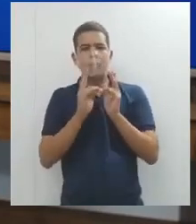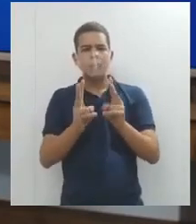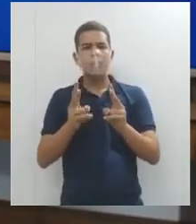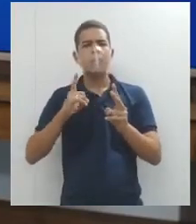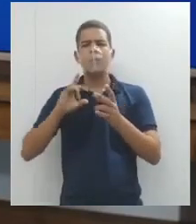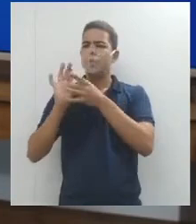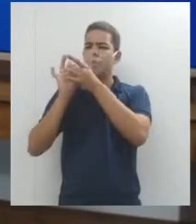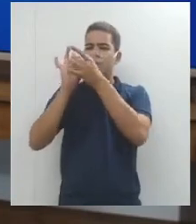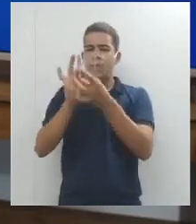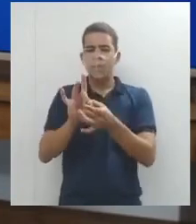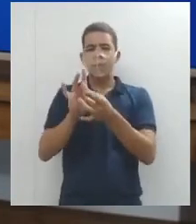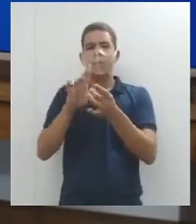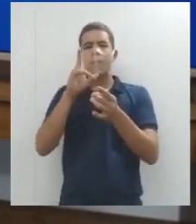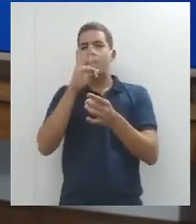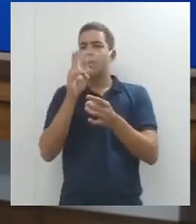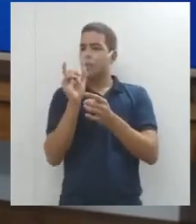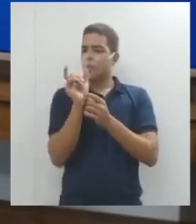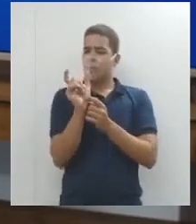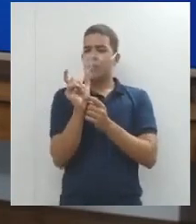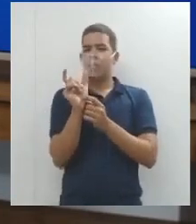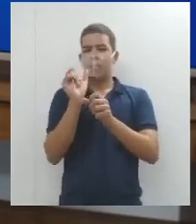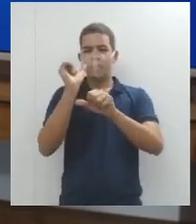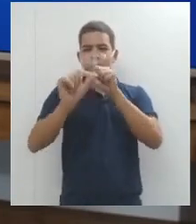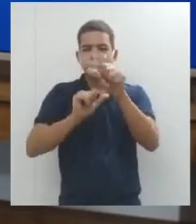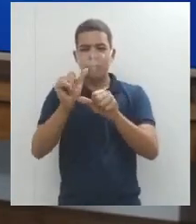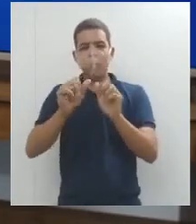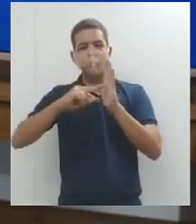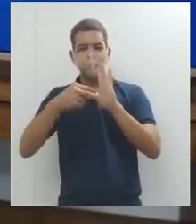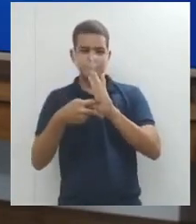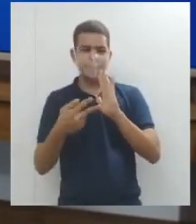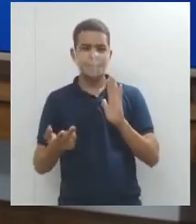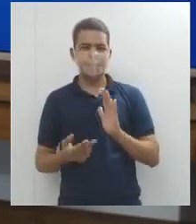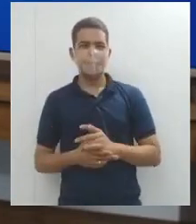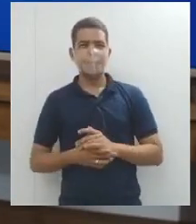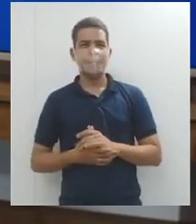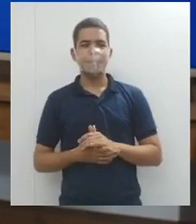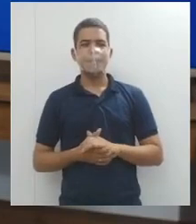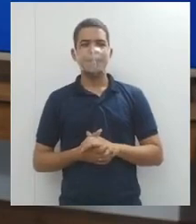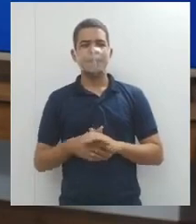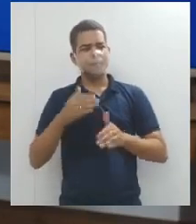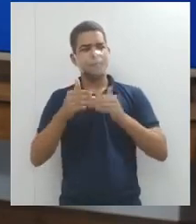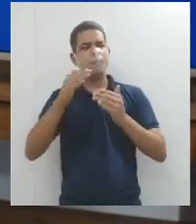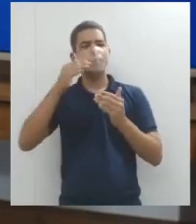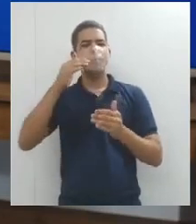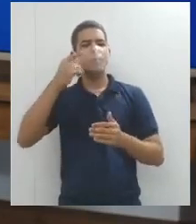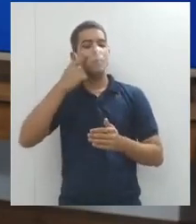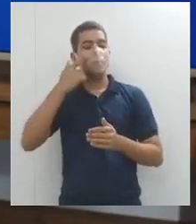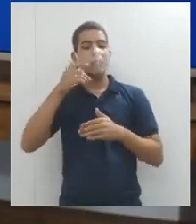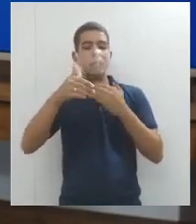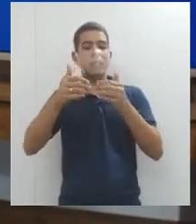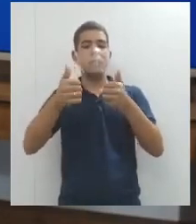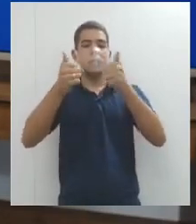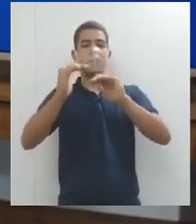faz com que a palavra ela mude o seu sentido, o seu significado. E cada vez mais vamos ver isso, tá certo? E em relação